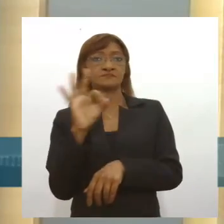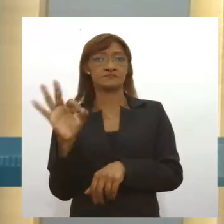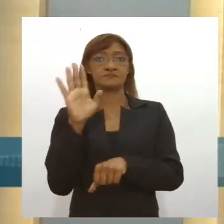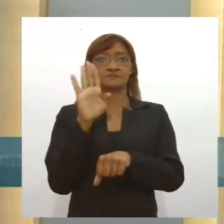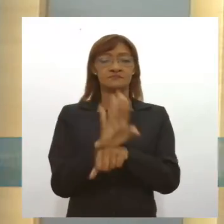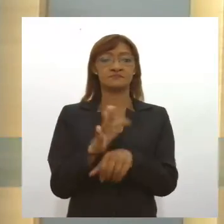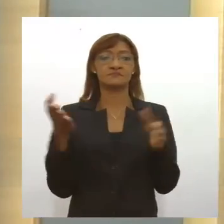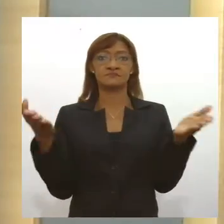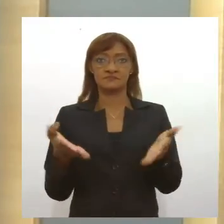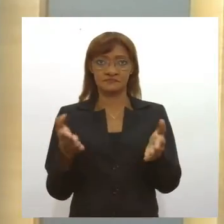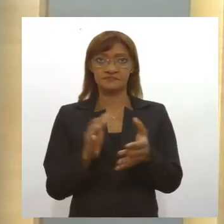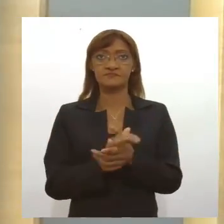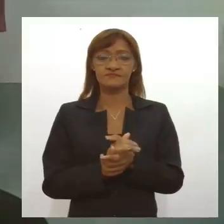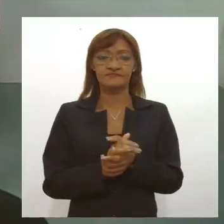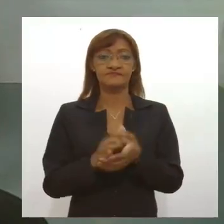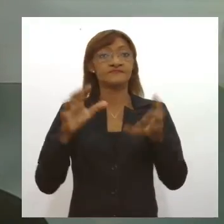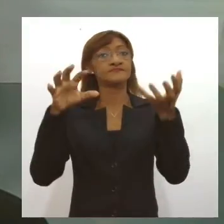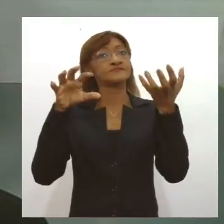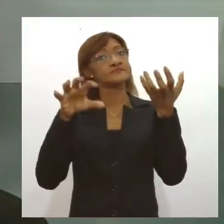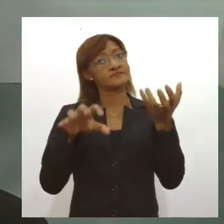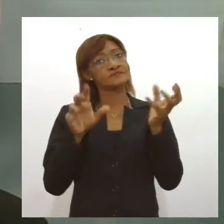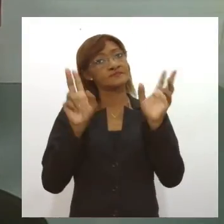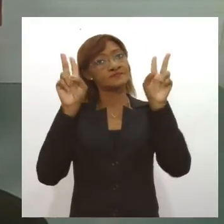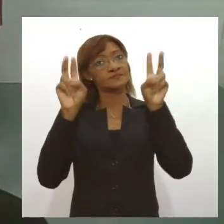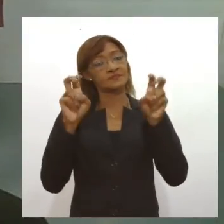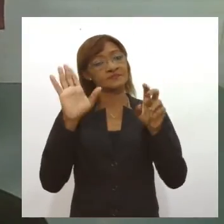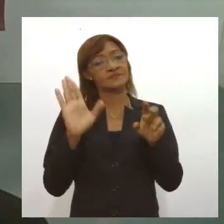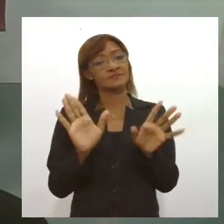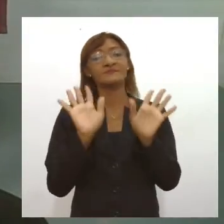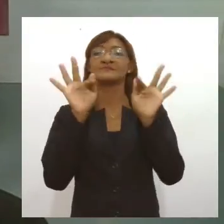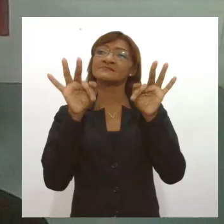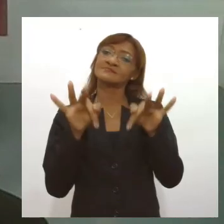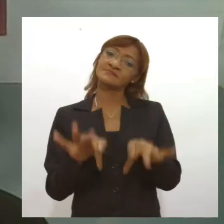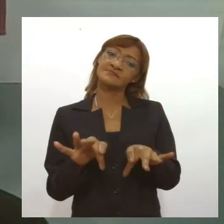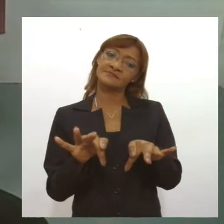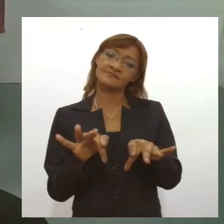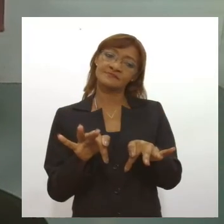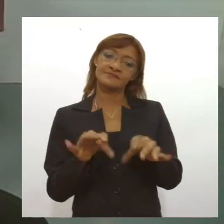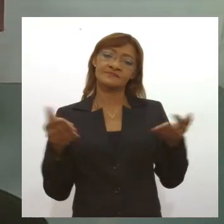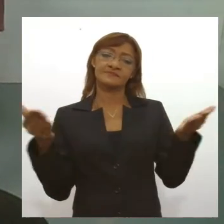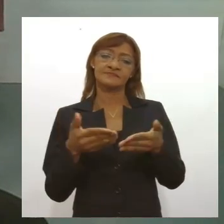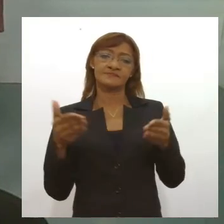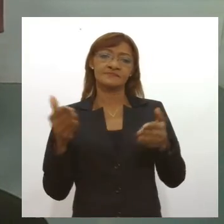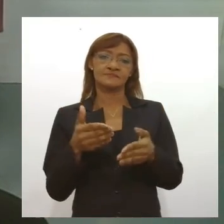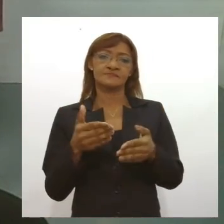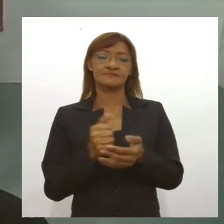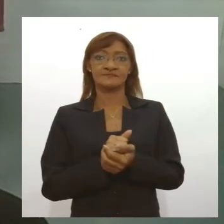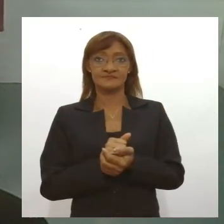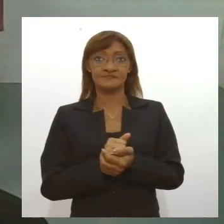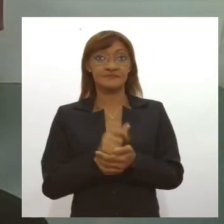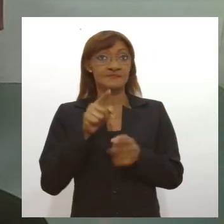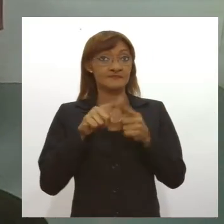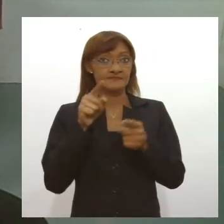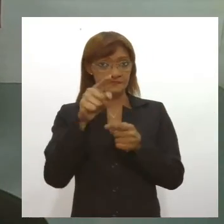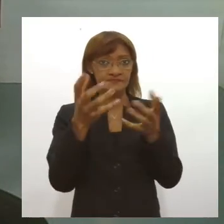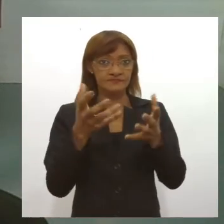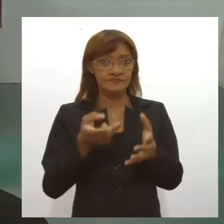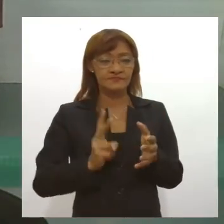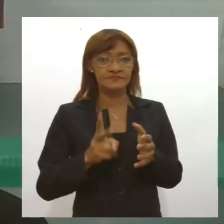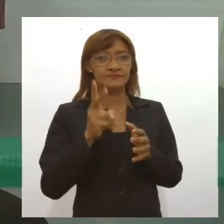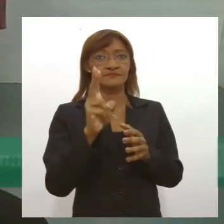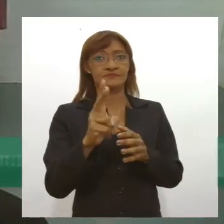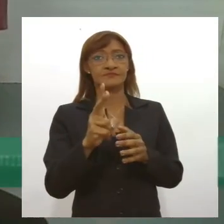de hoje. O Congresso em Pauta fica por aqui. Chegamos ao fim de mais uma edição. Mas se você quiser acompanhar a